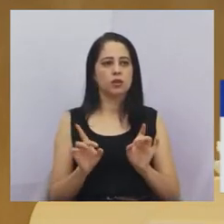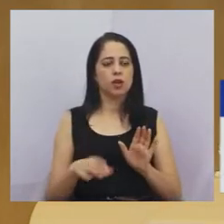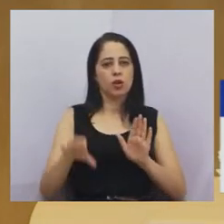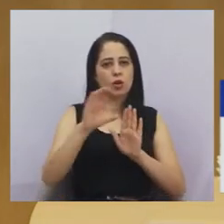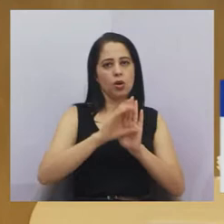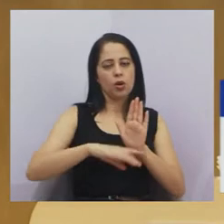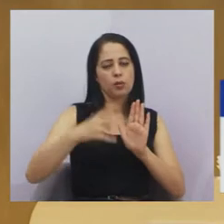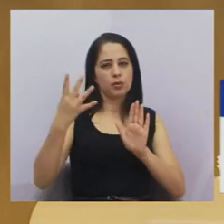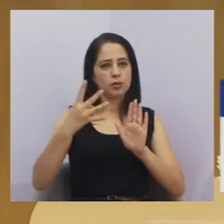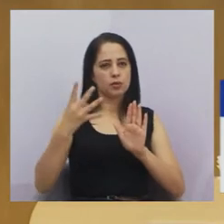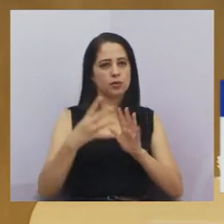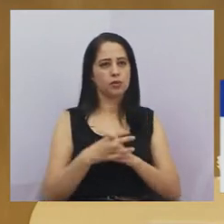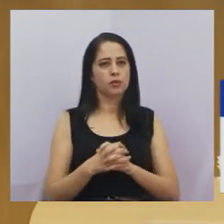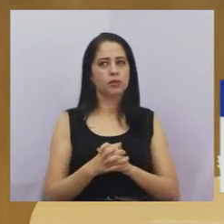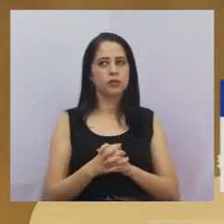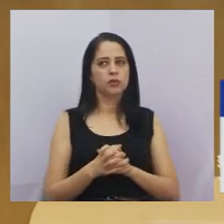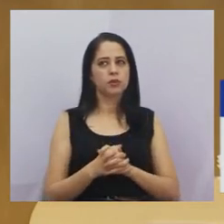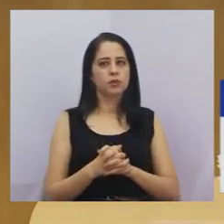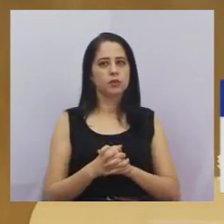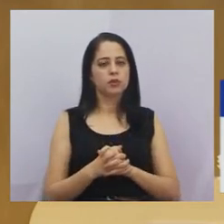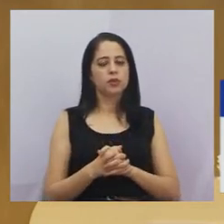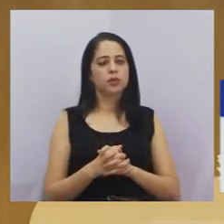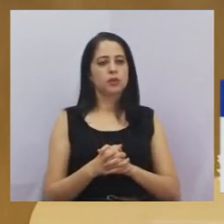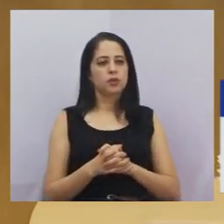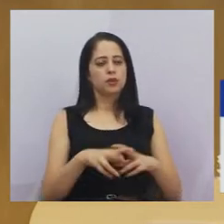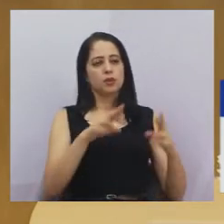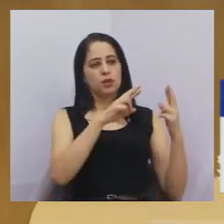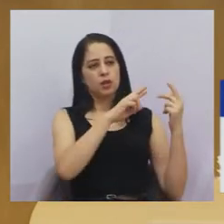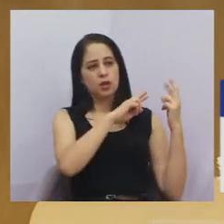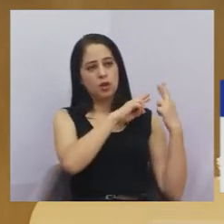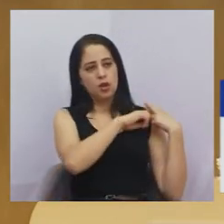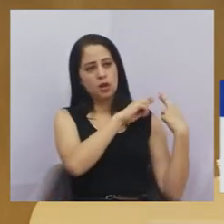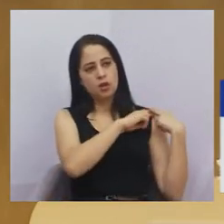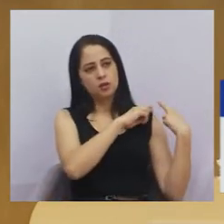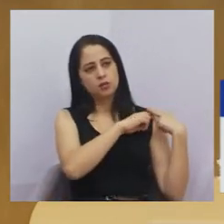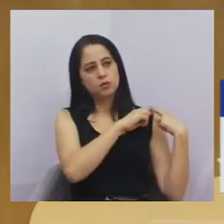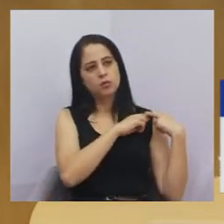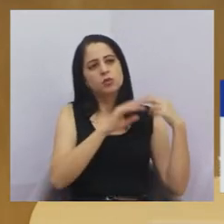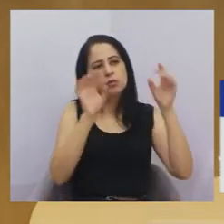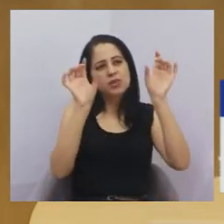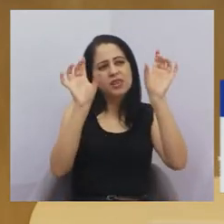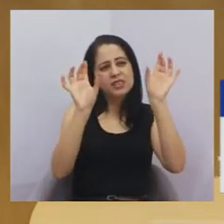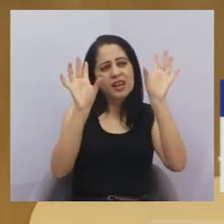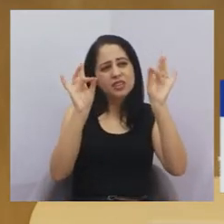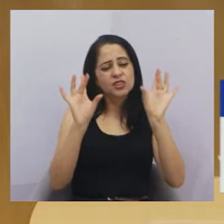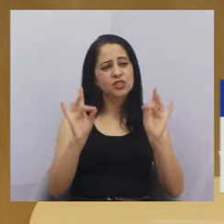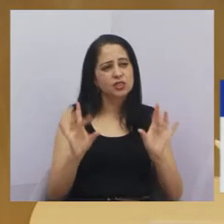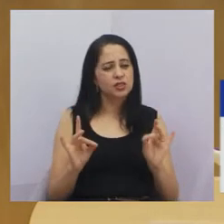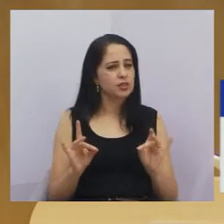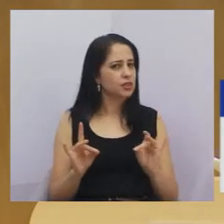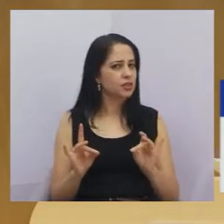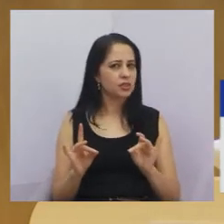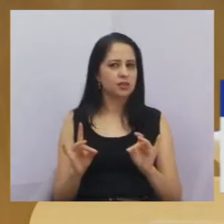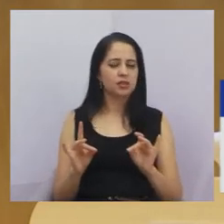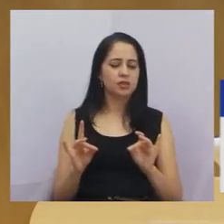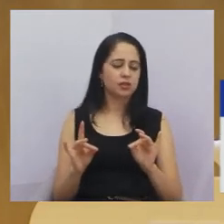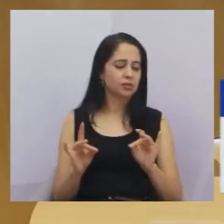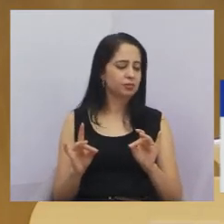Capítulo 4º, das atribuições específicas dos titulares dos cargos de provimento em